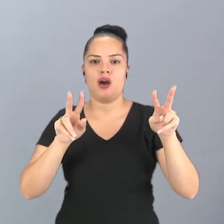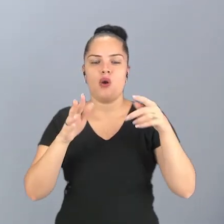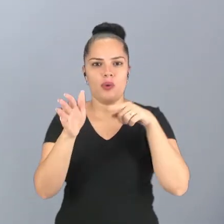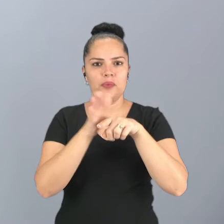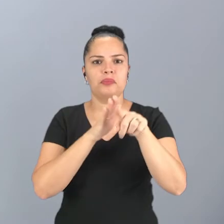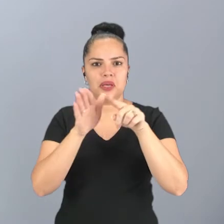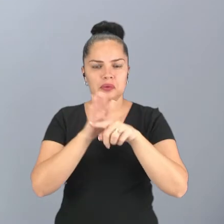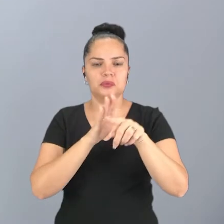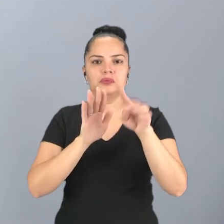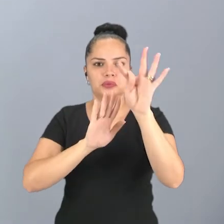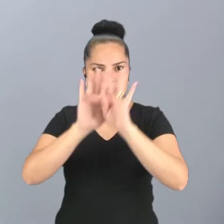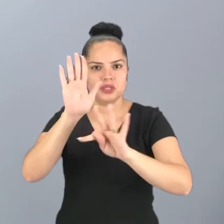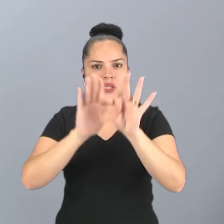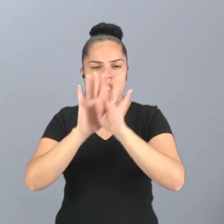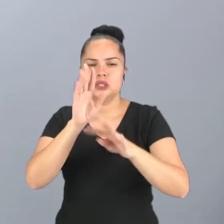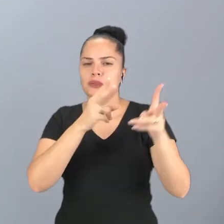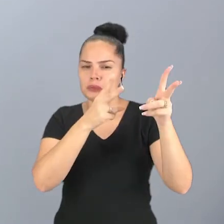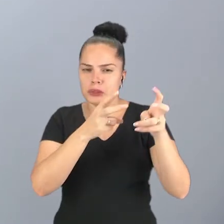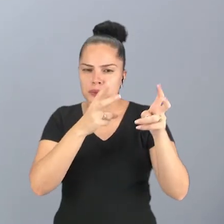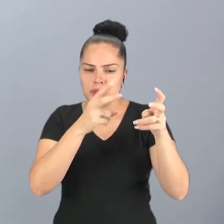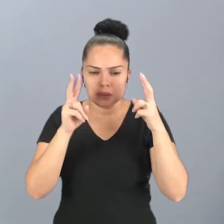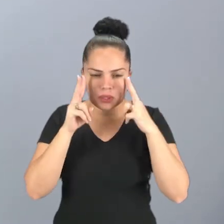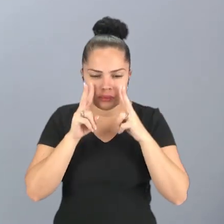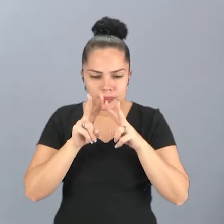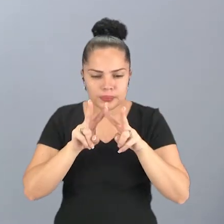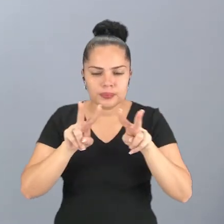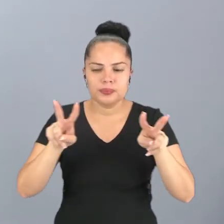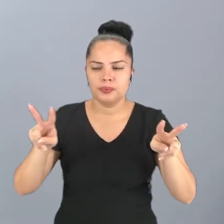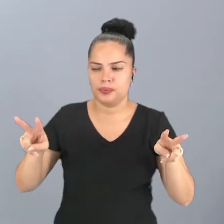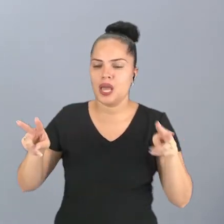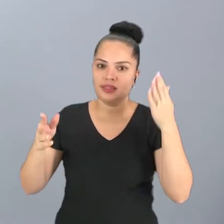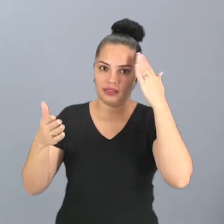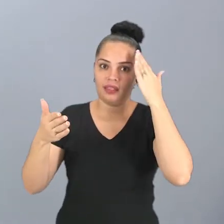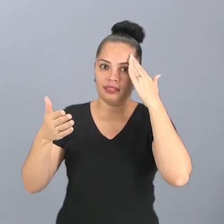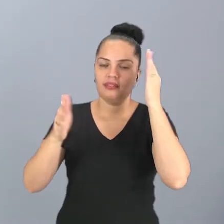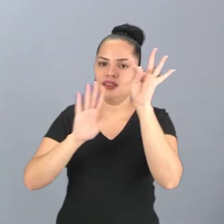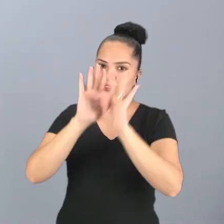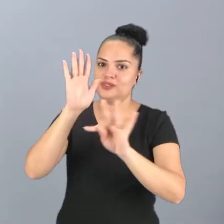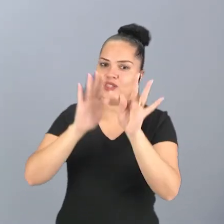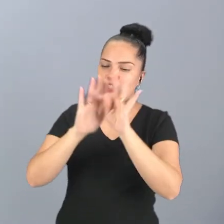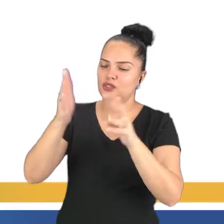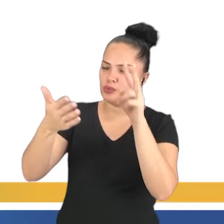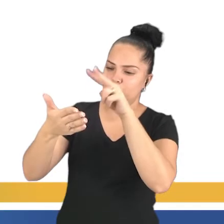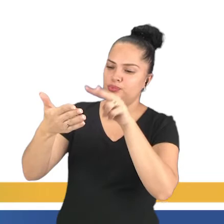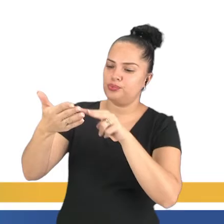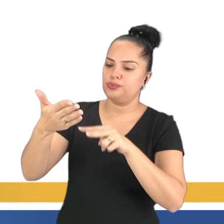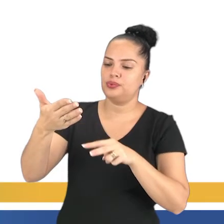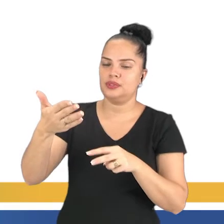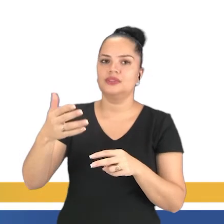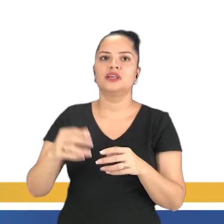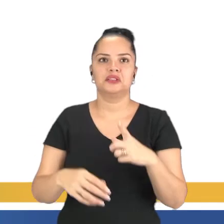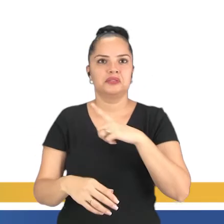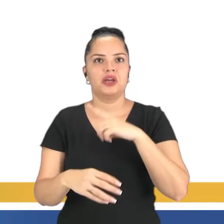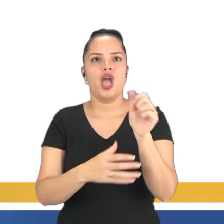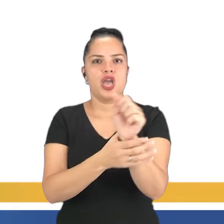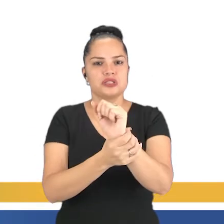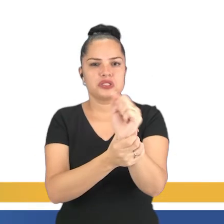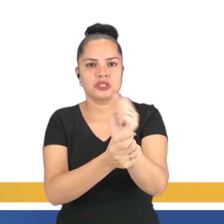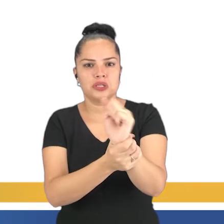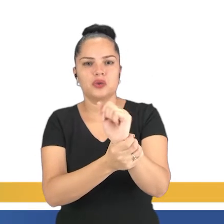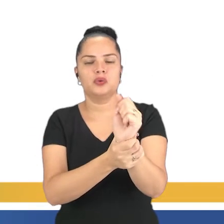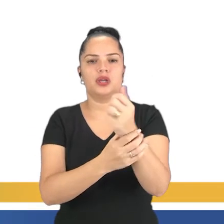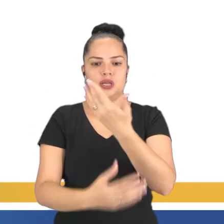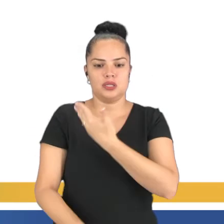bem explorada para a compreensão desse texto. Então vamos lá. Seja todos observaram segurança pública em